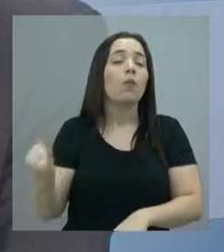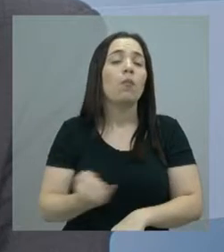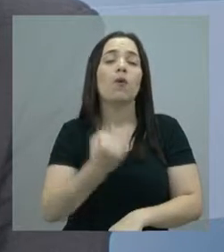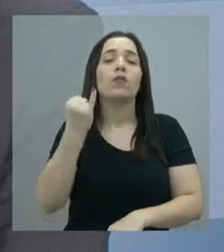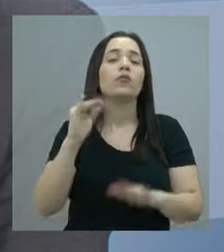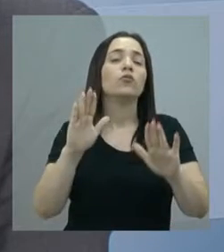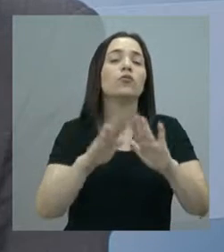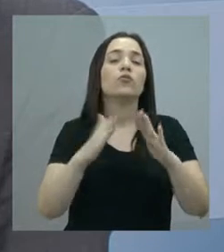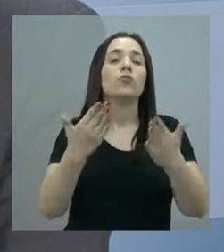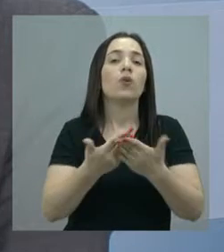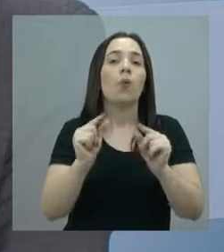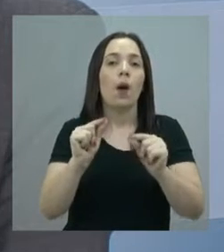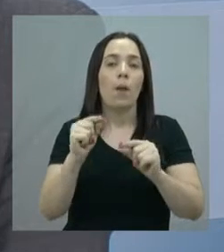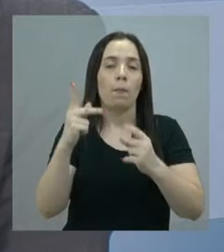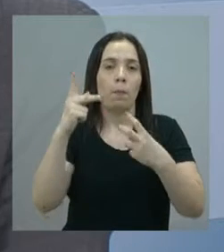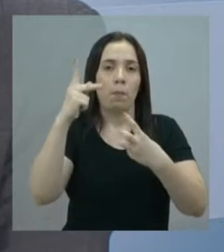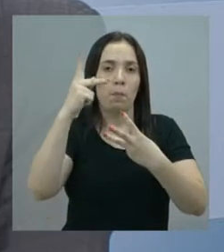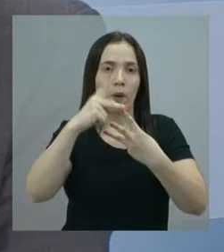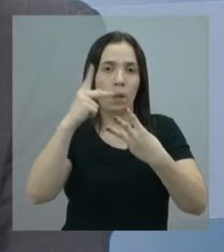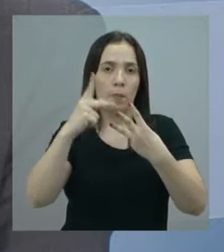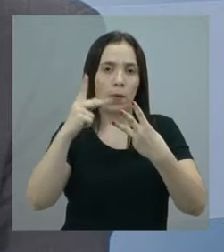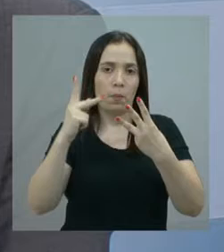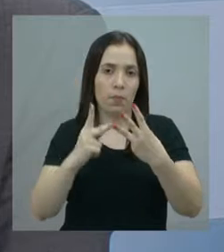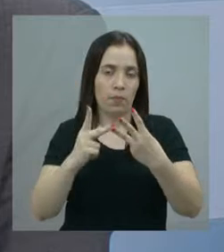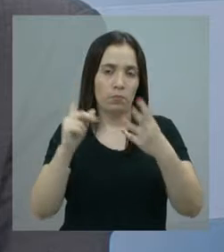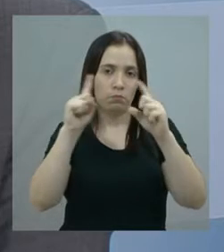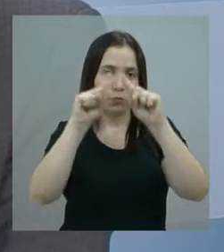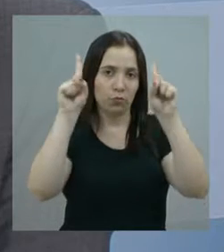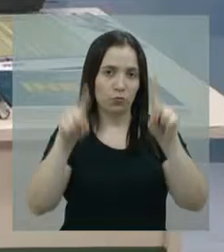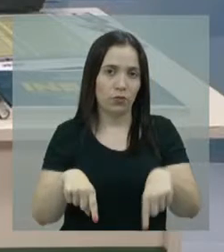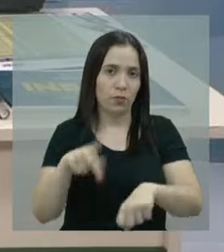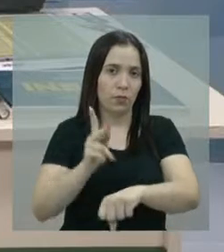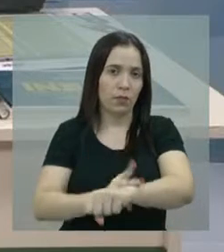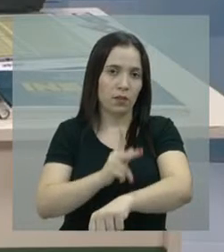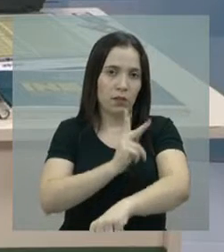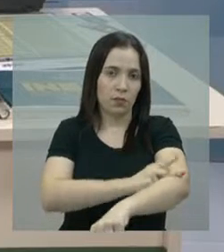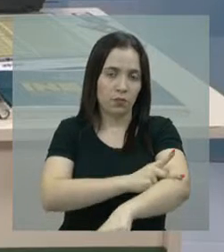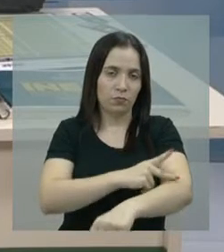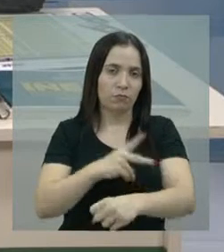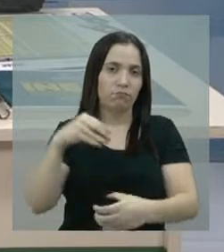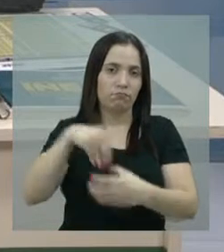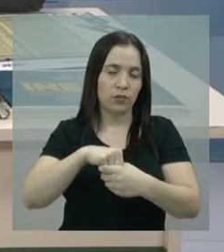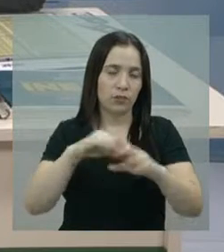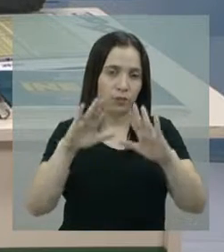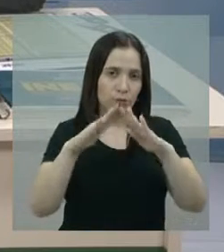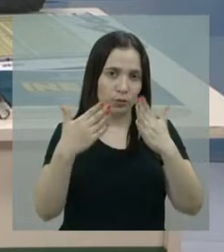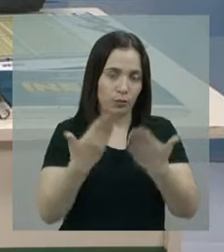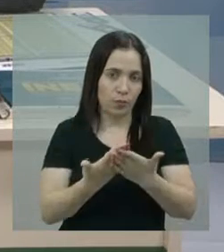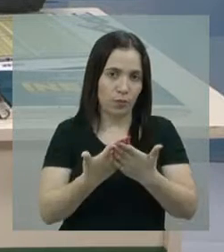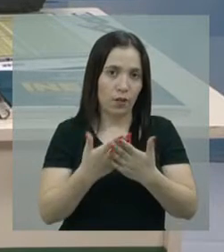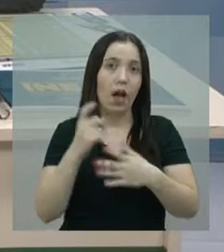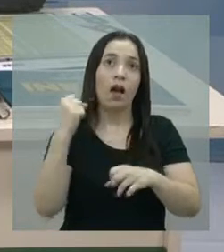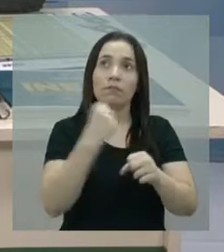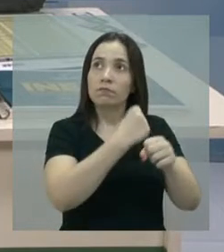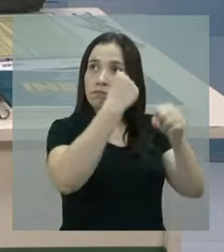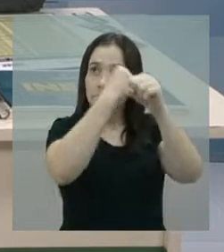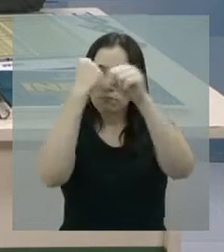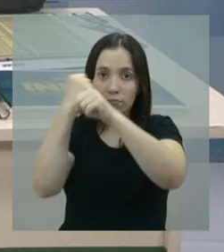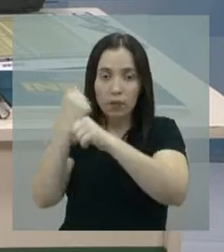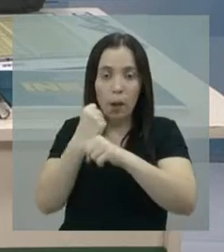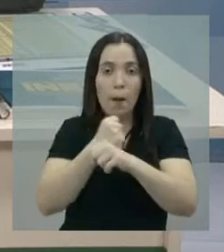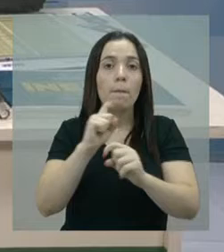é o projeto pedagógico da escola. Que anda junto com a questão física, né? Para que o aluno não